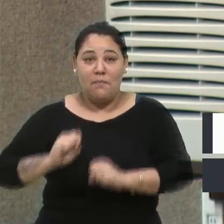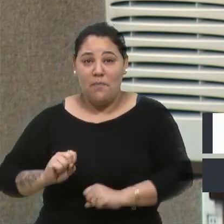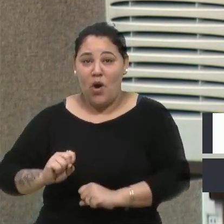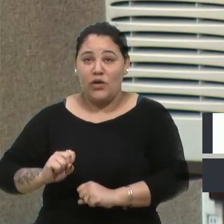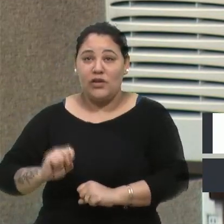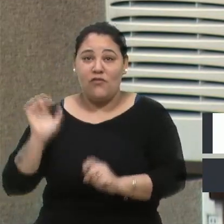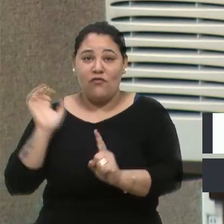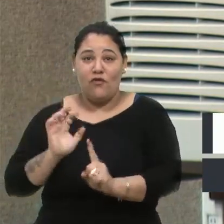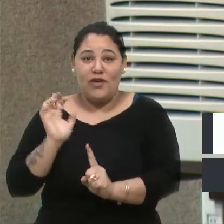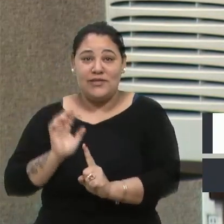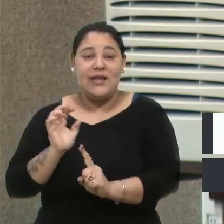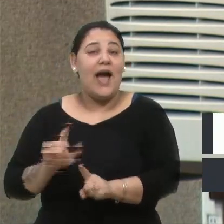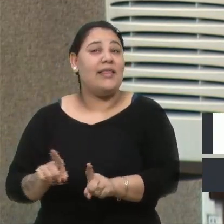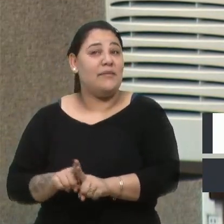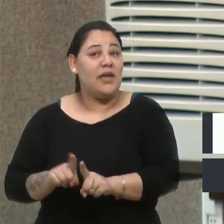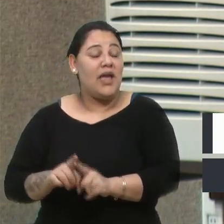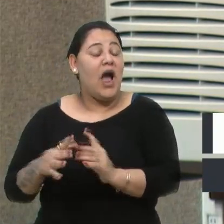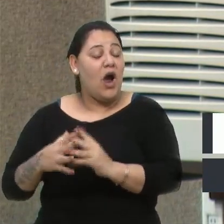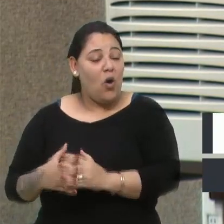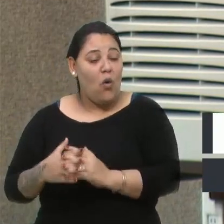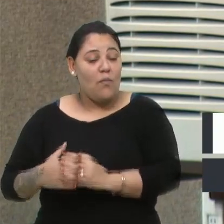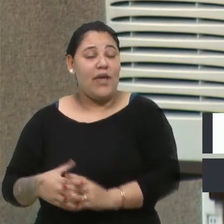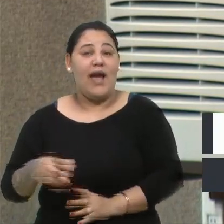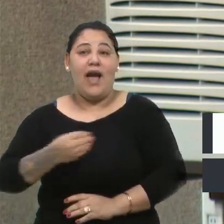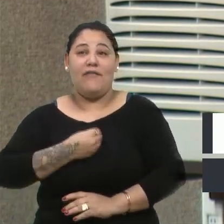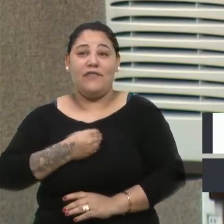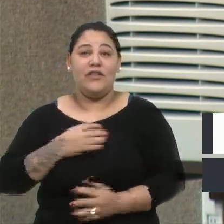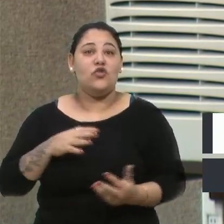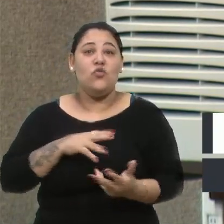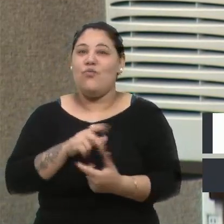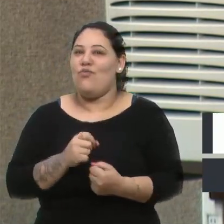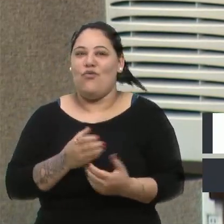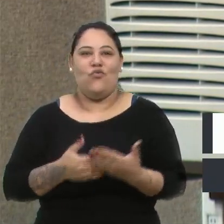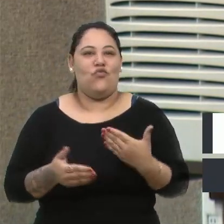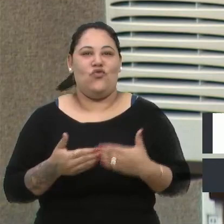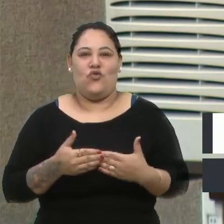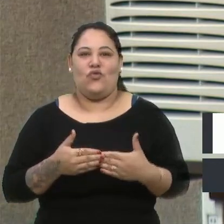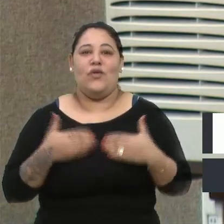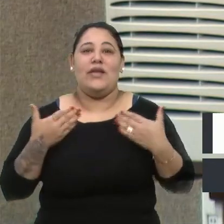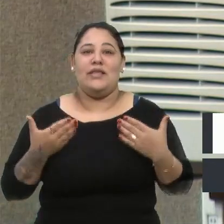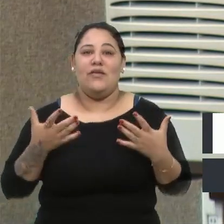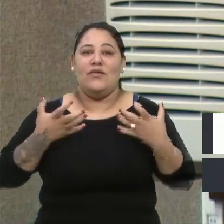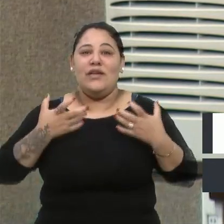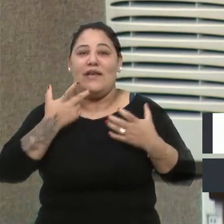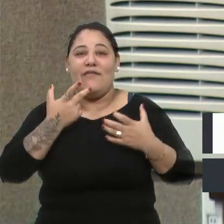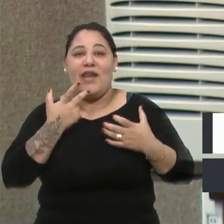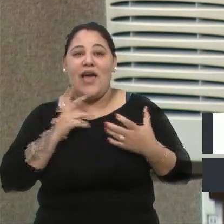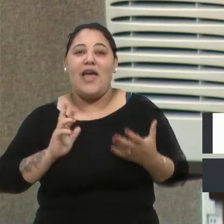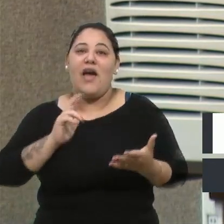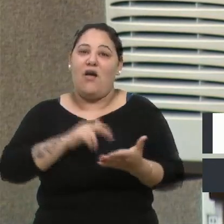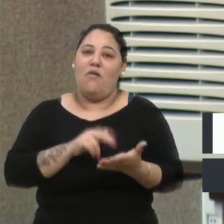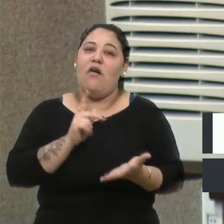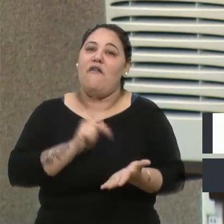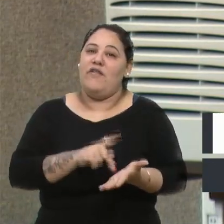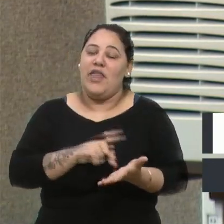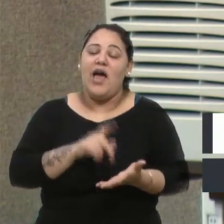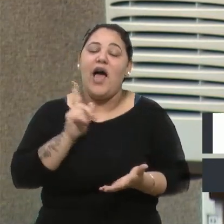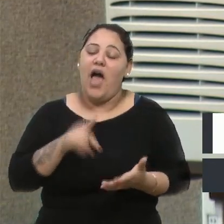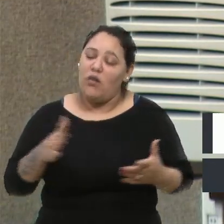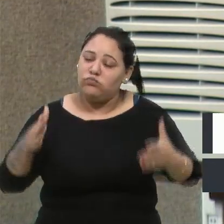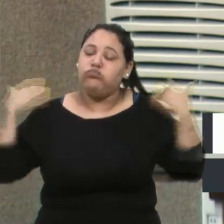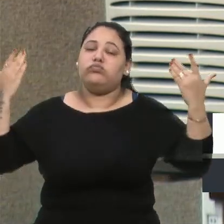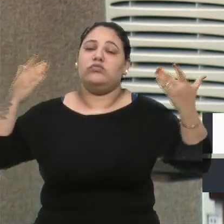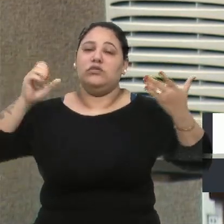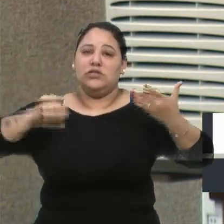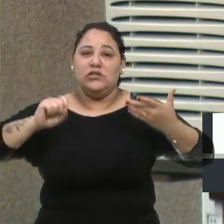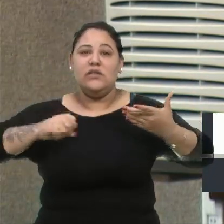um do lado do outro e aí complicar realmente a vida do mundo. Então, dizer que realmente é assustador quando